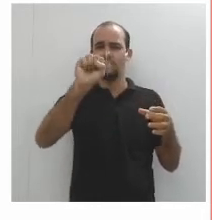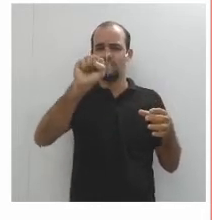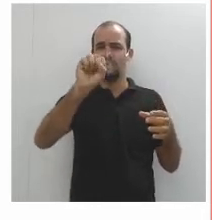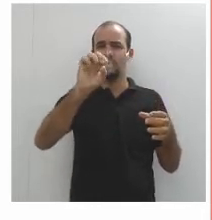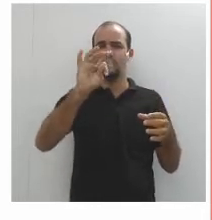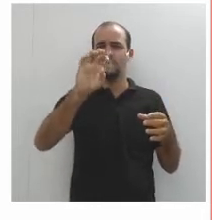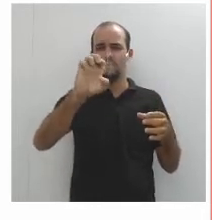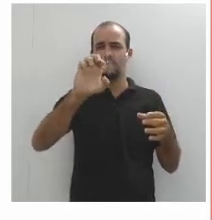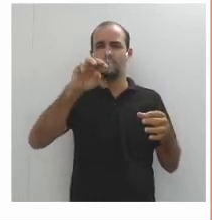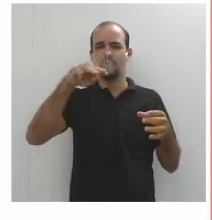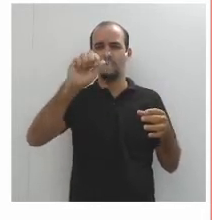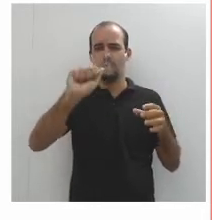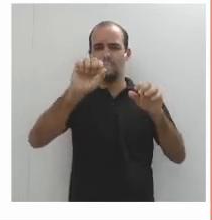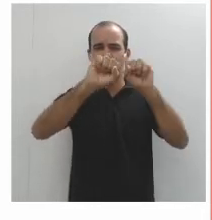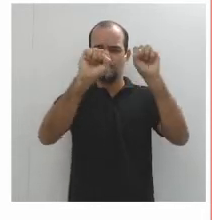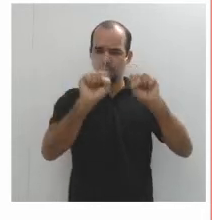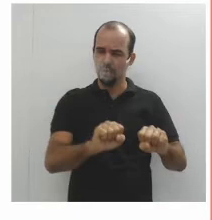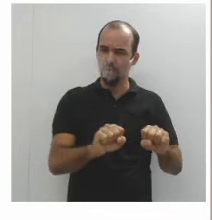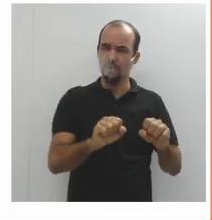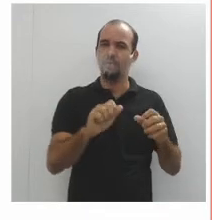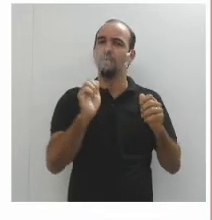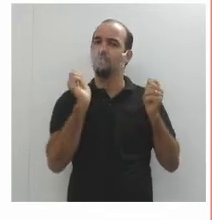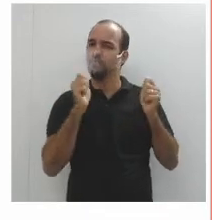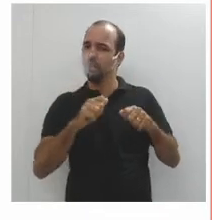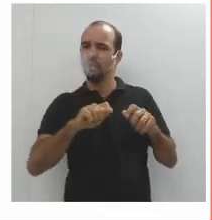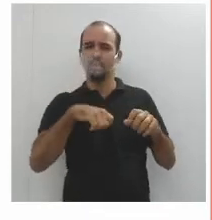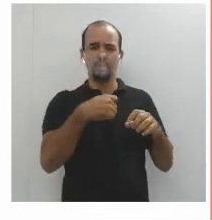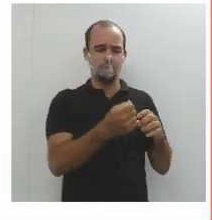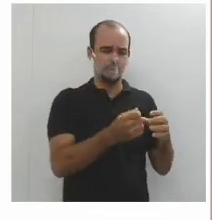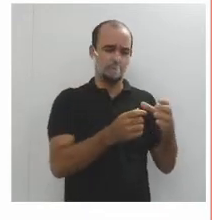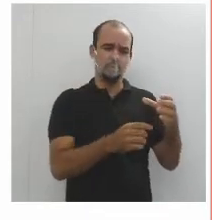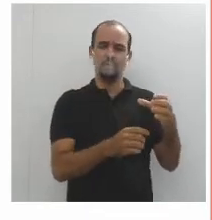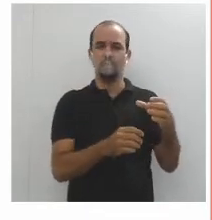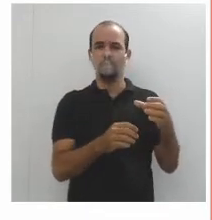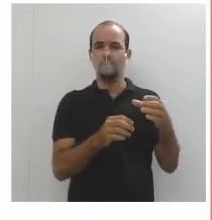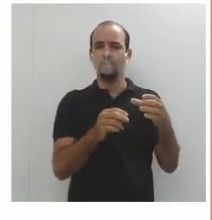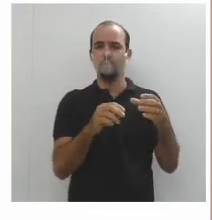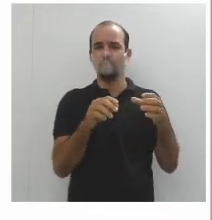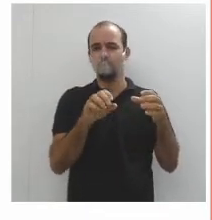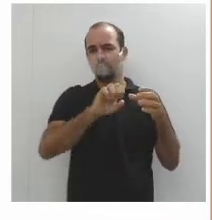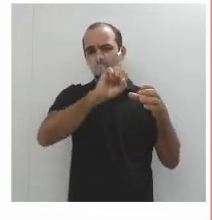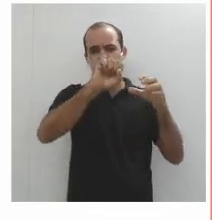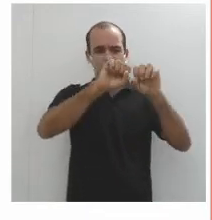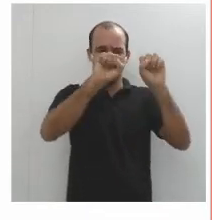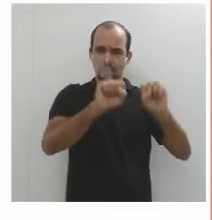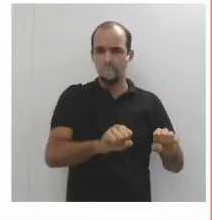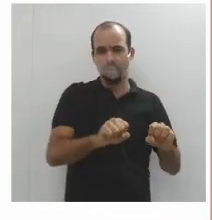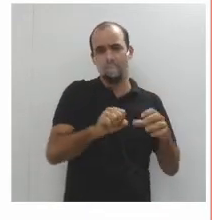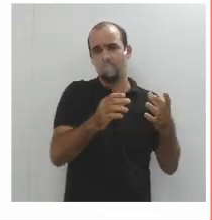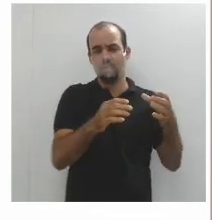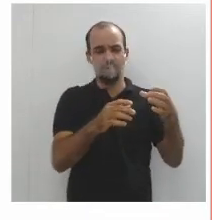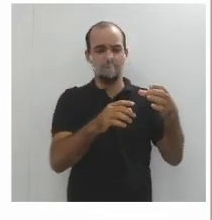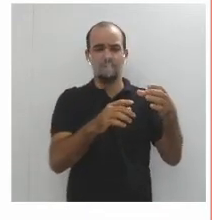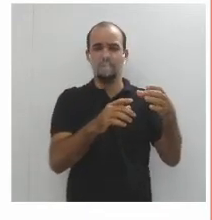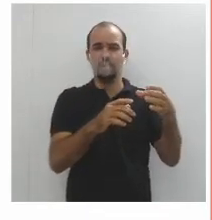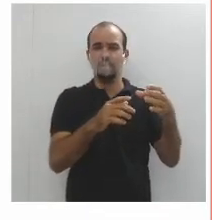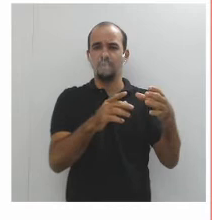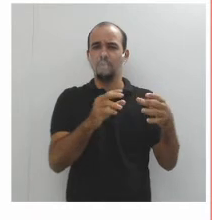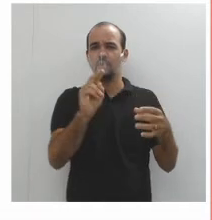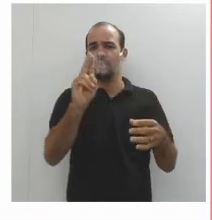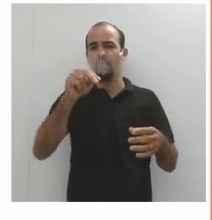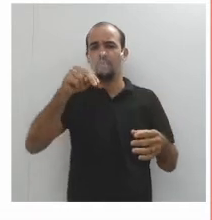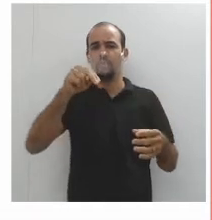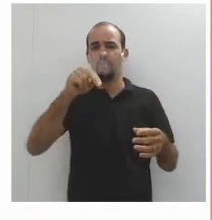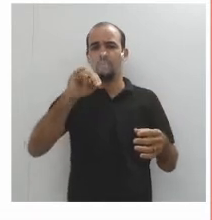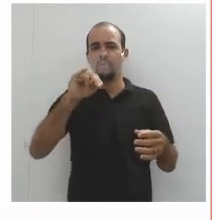ser simplificado em sistema uniforme, claro, como uma água límpida, como leite,